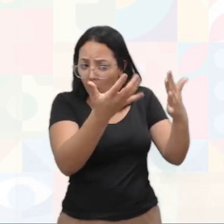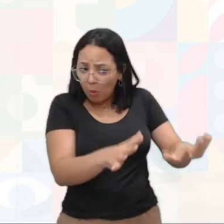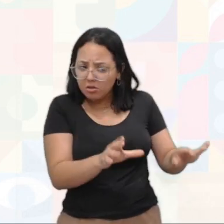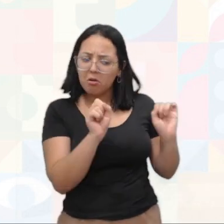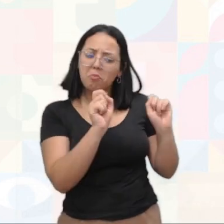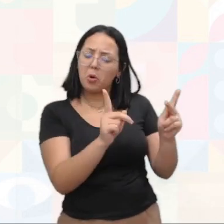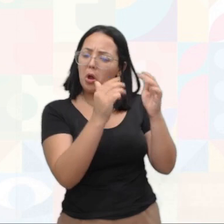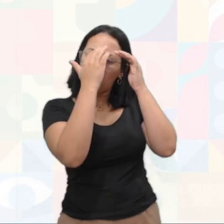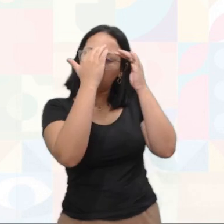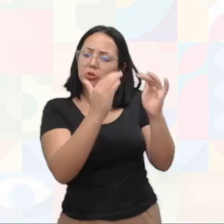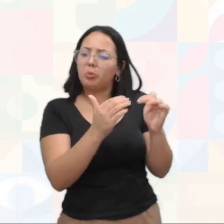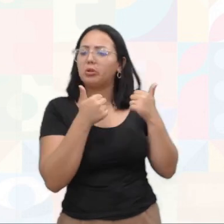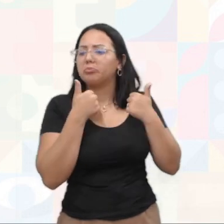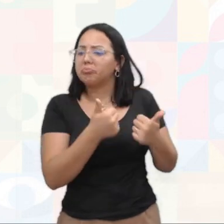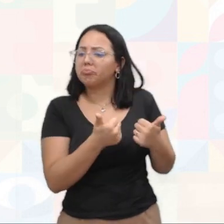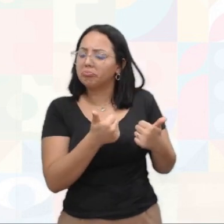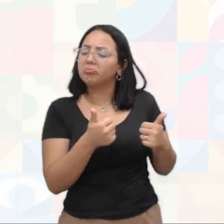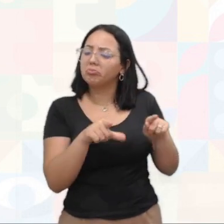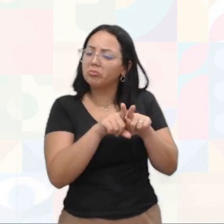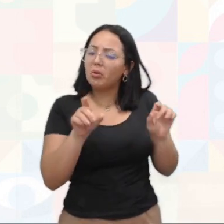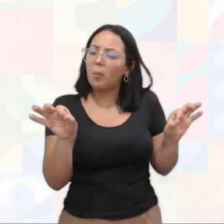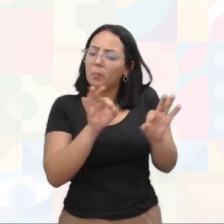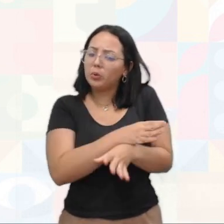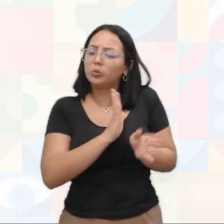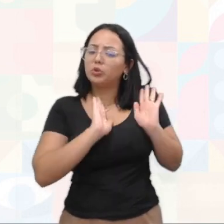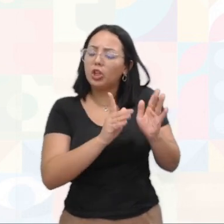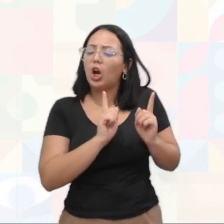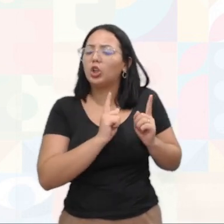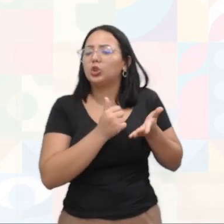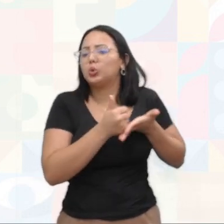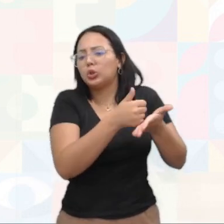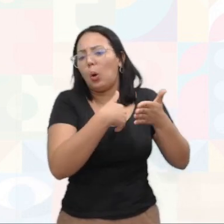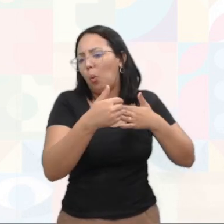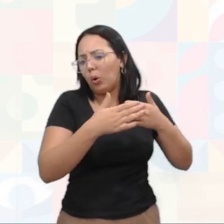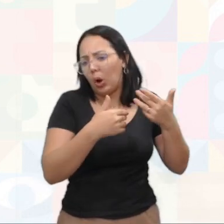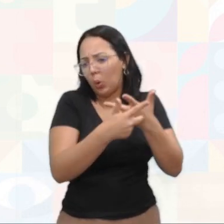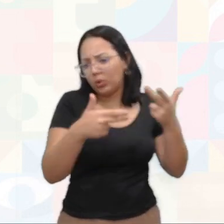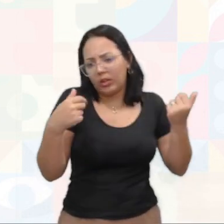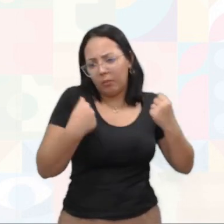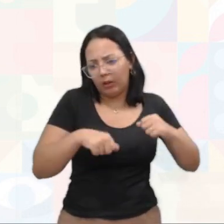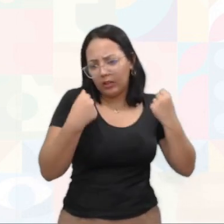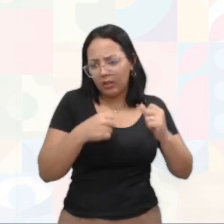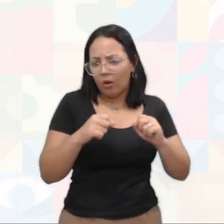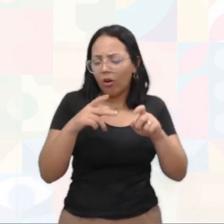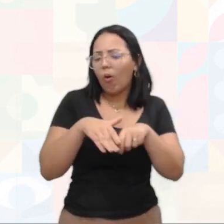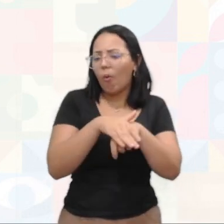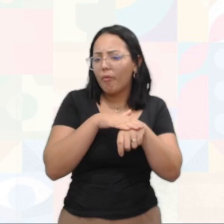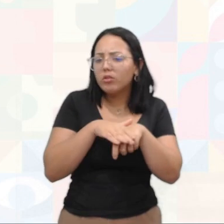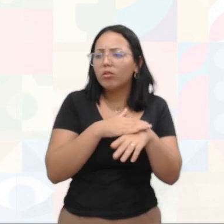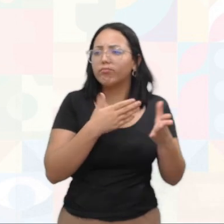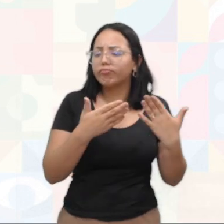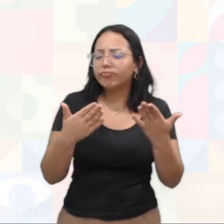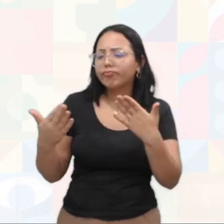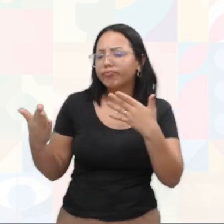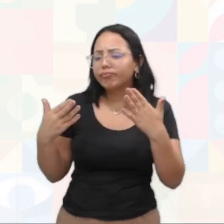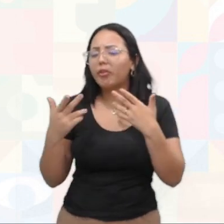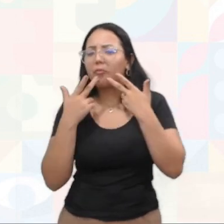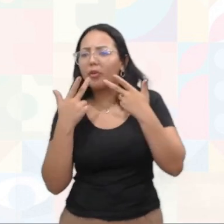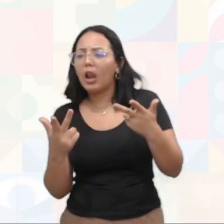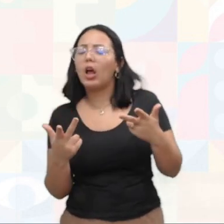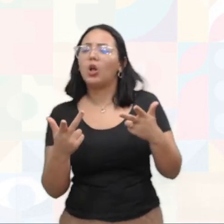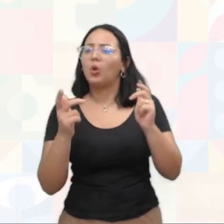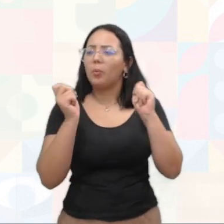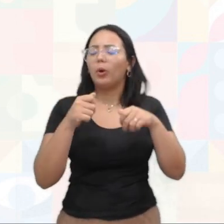ao atendimento e que está pronto para auxiliá-la no que for necessário. Então, você vai conversando com a vítima, dizendo que você